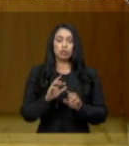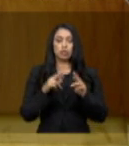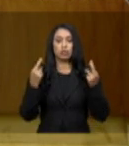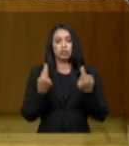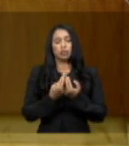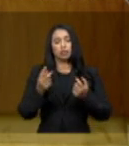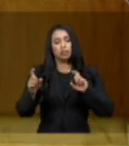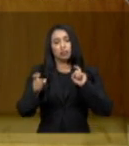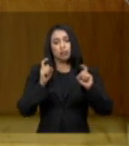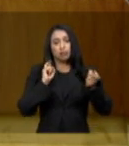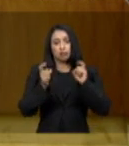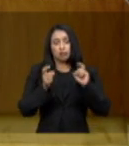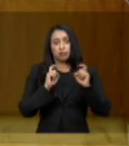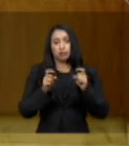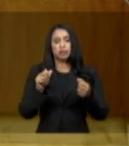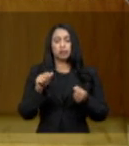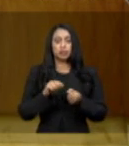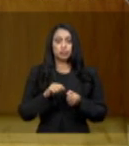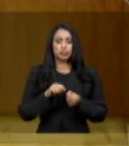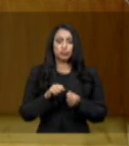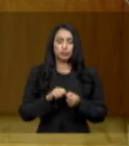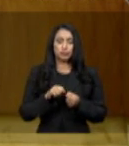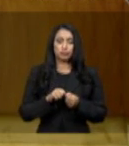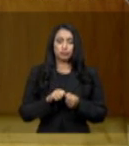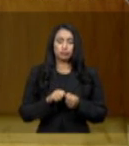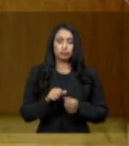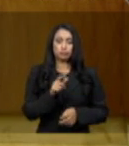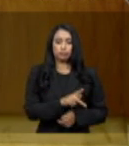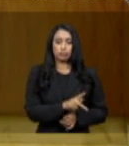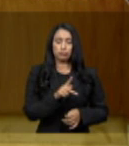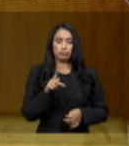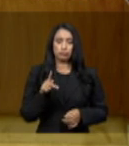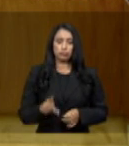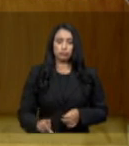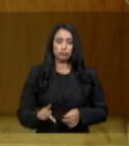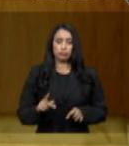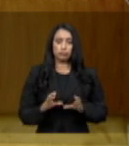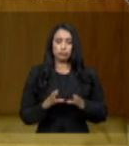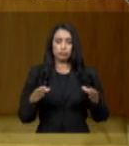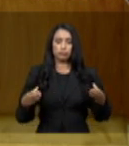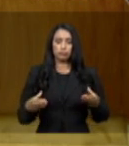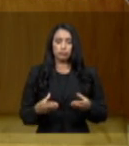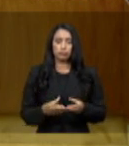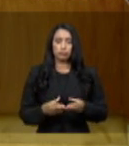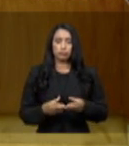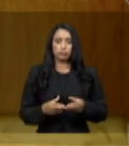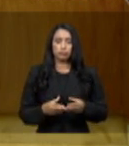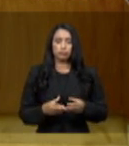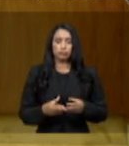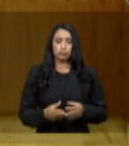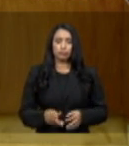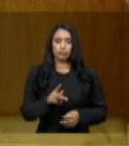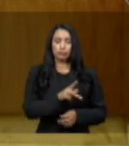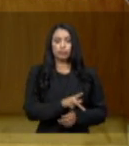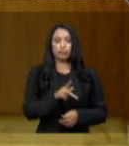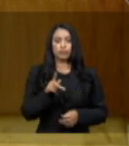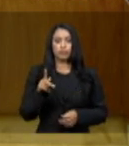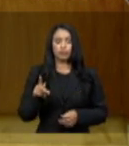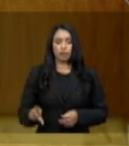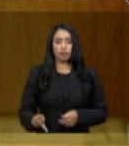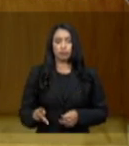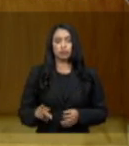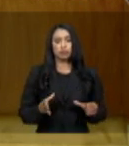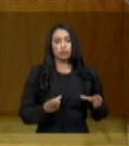e também coordenado entre a presidência da corte com as respectivas presidentes